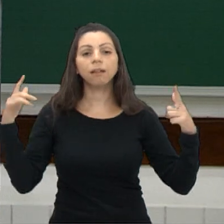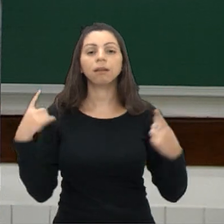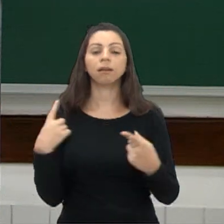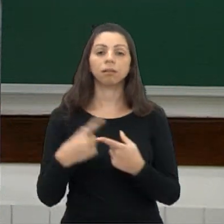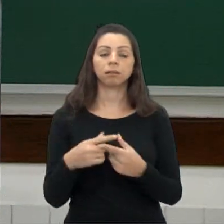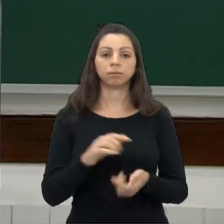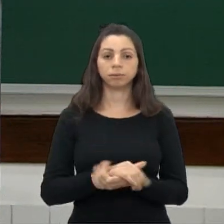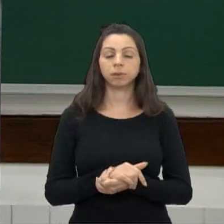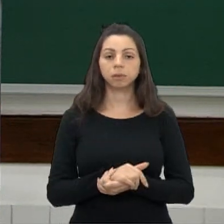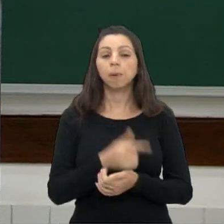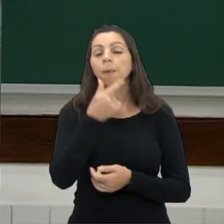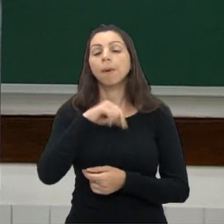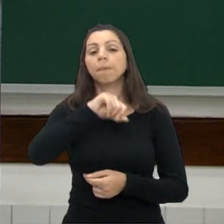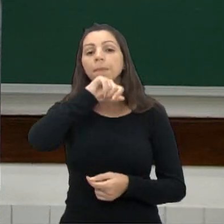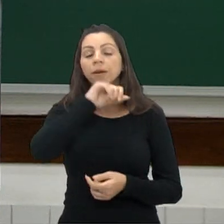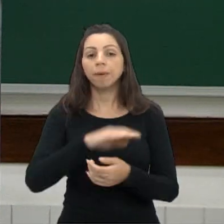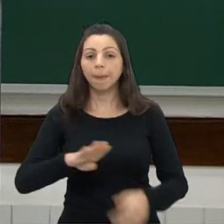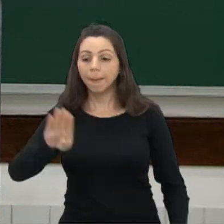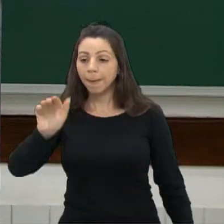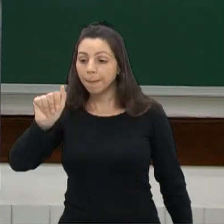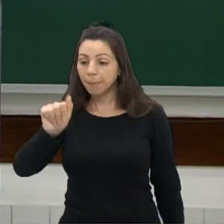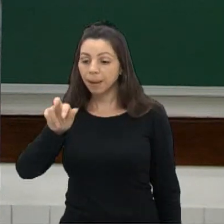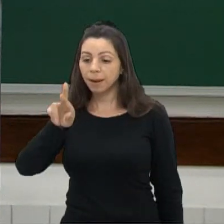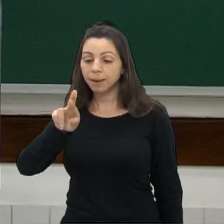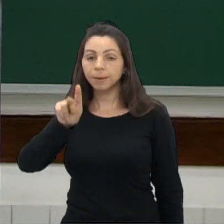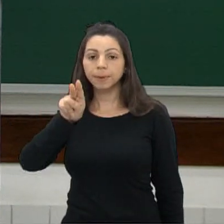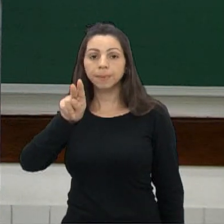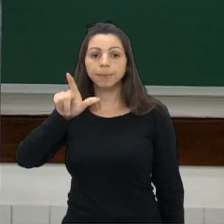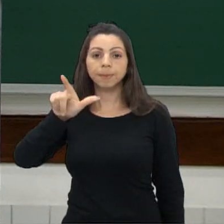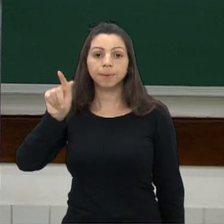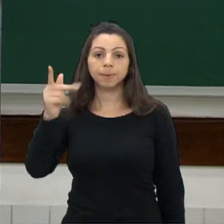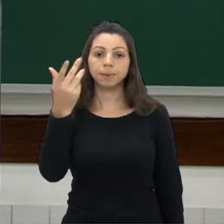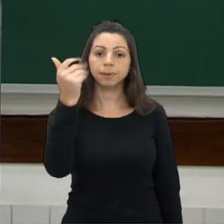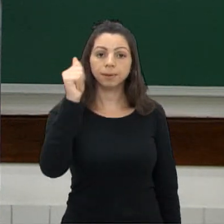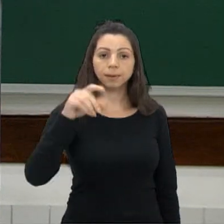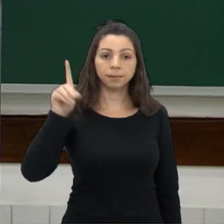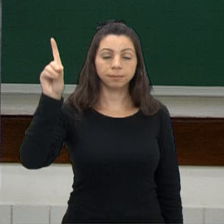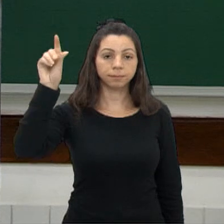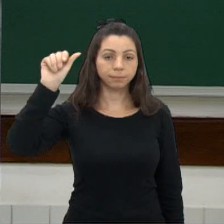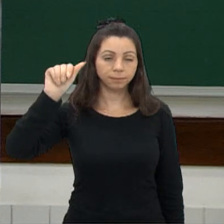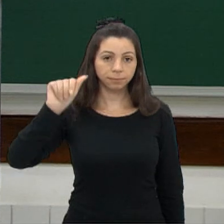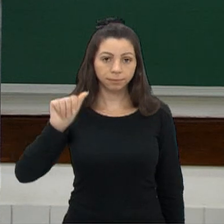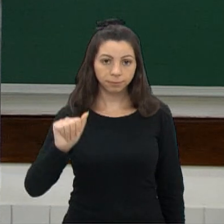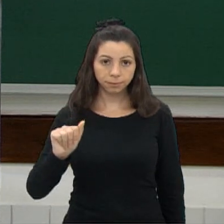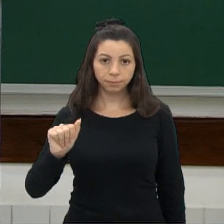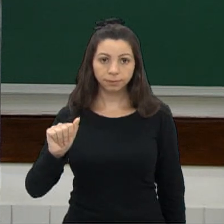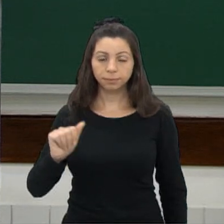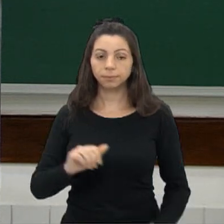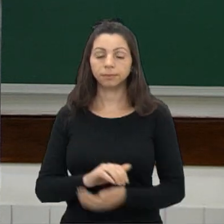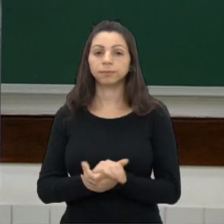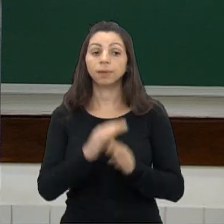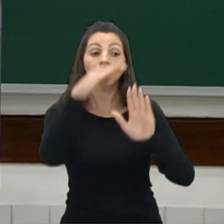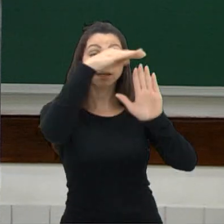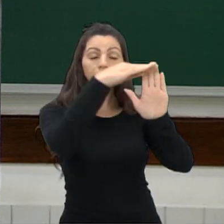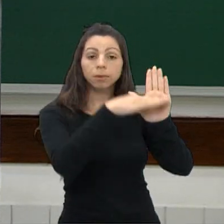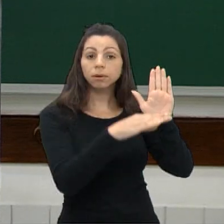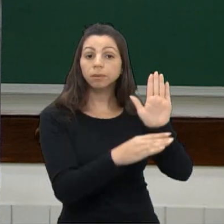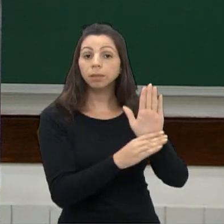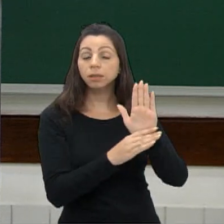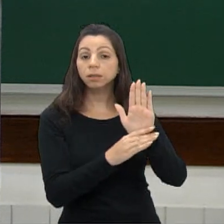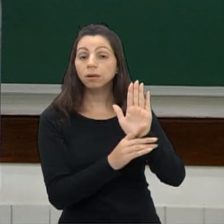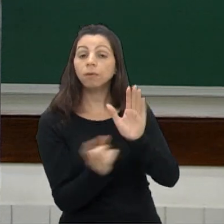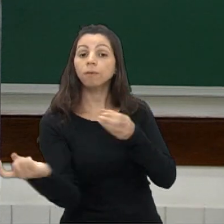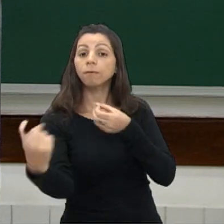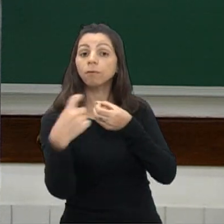fala barulhada, ele quer dizer o quê? Que a programação voltou, todos ficariam sabendo.